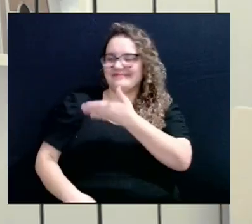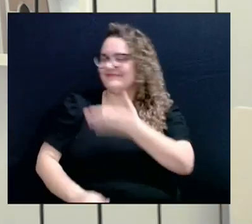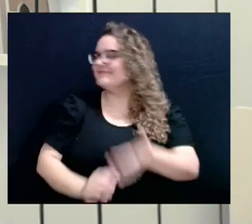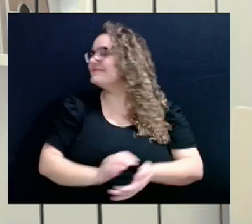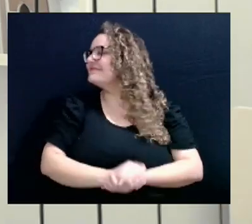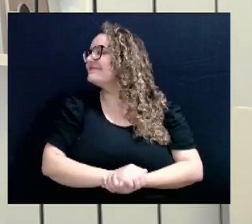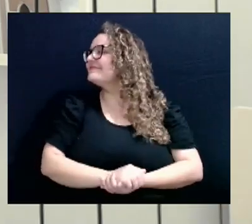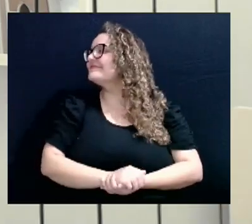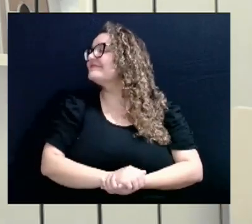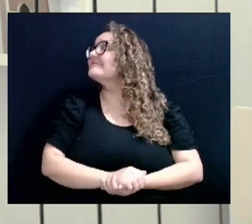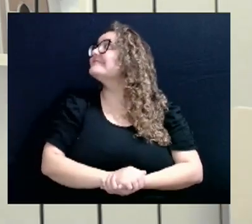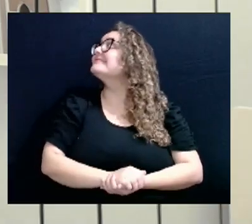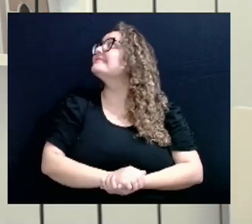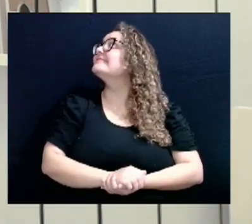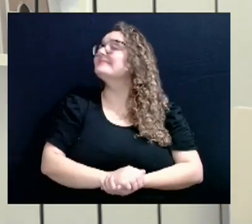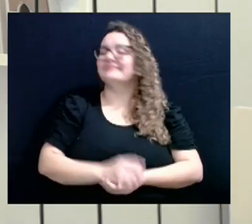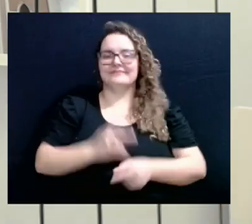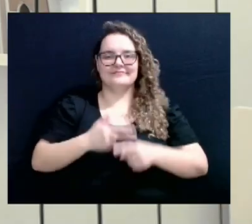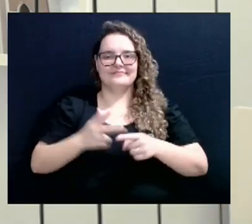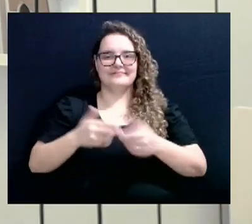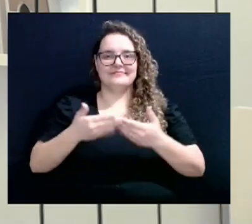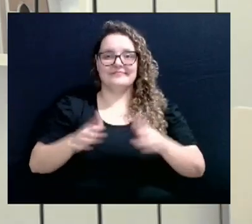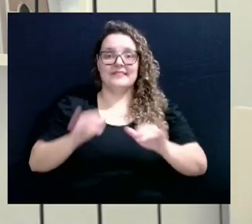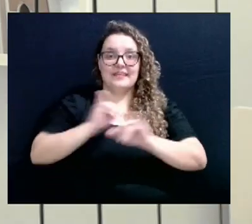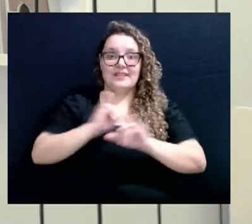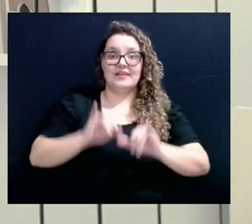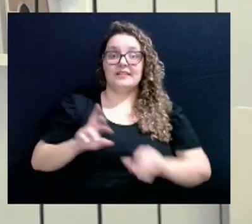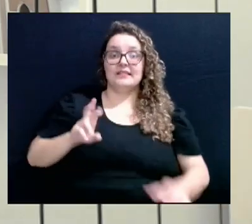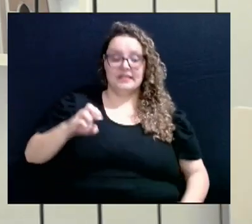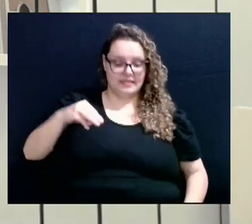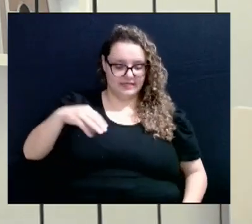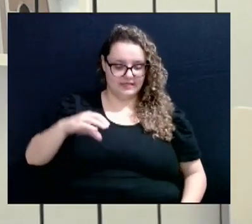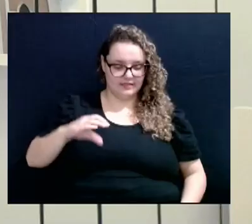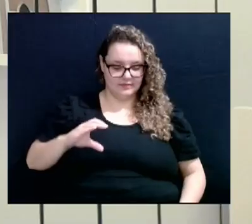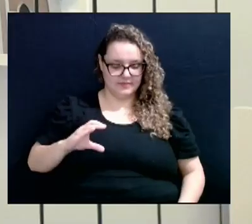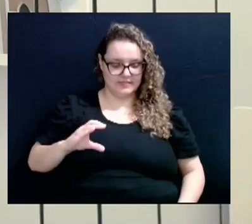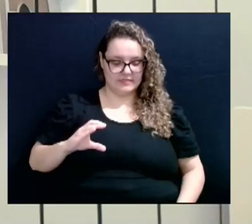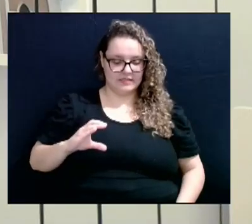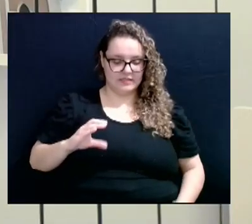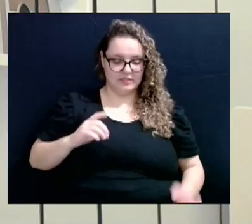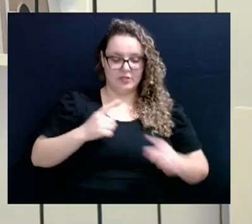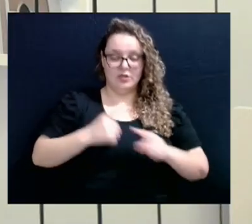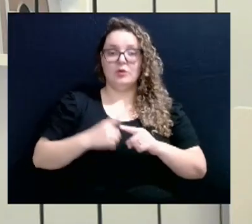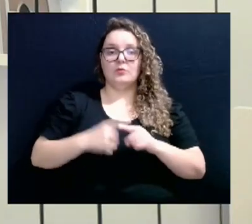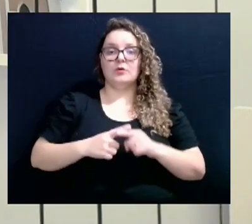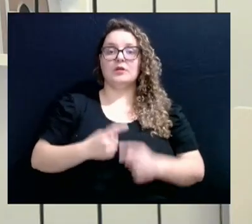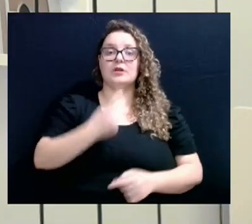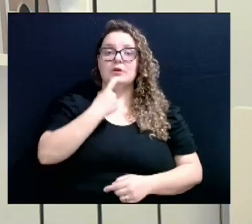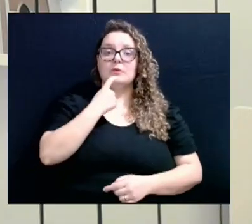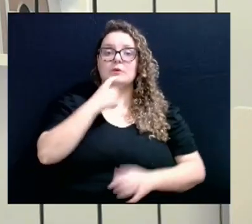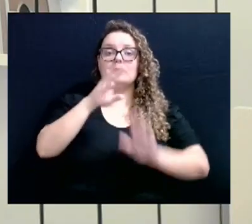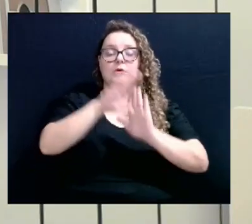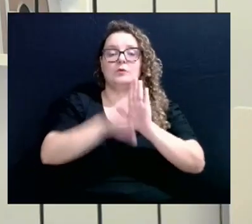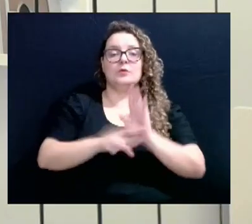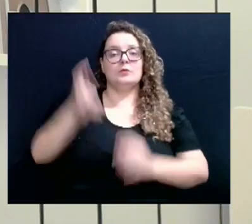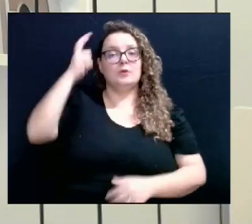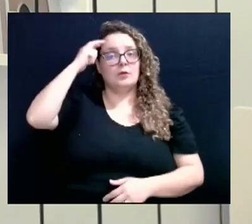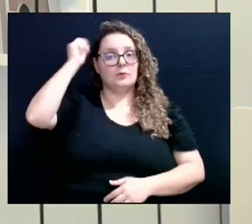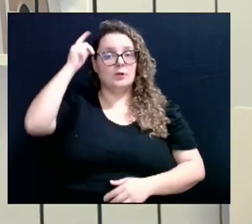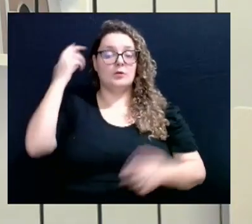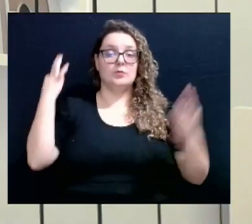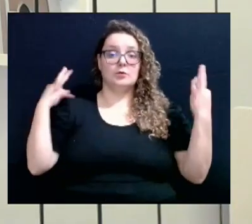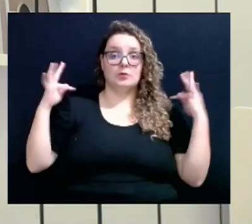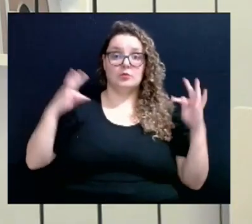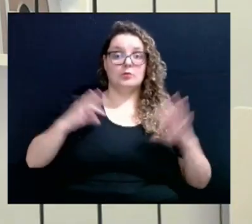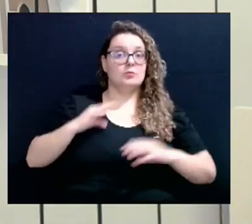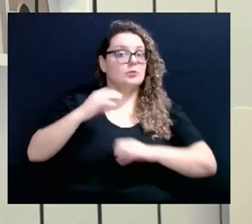abre a edição de hoje com as notícias da metrópole, porque Campinas tem programação cultural e turística o ano todo